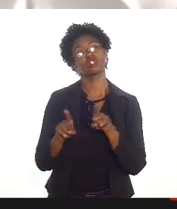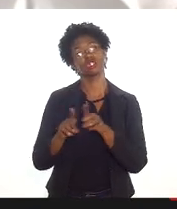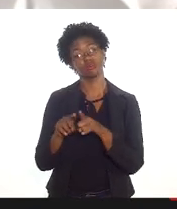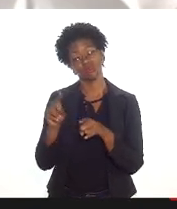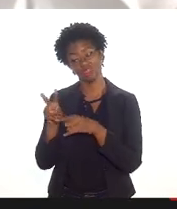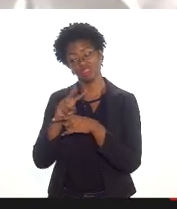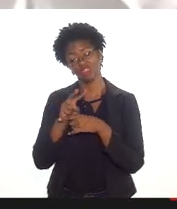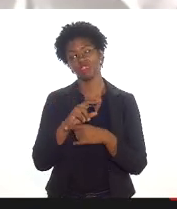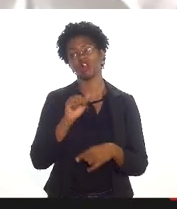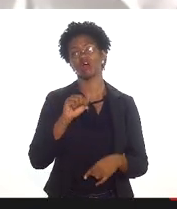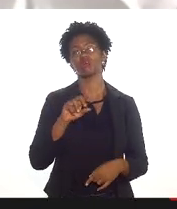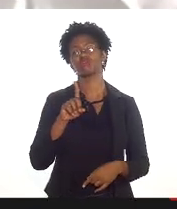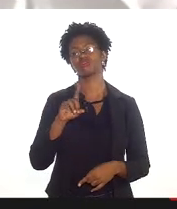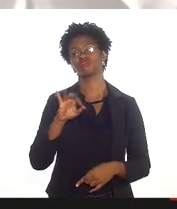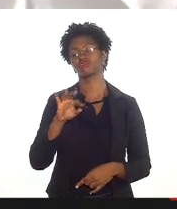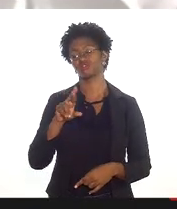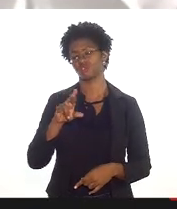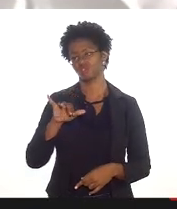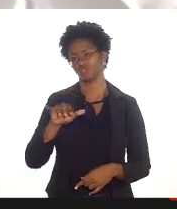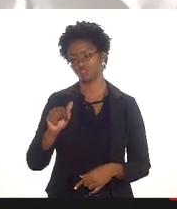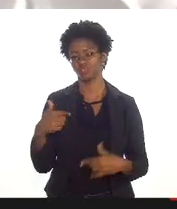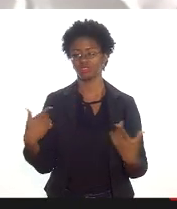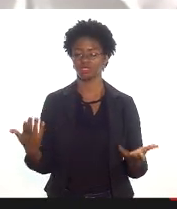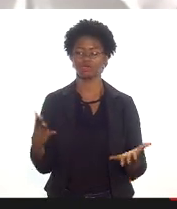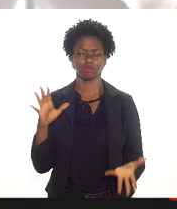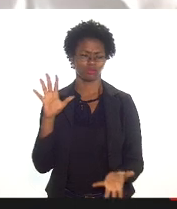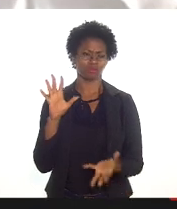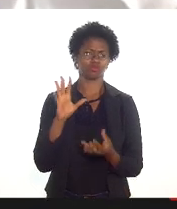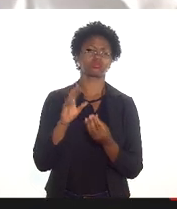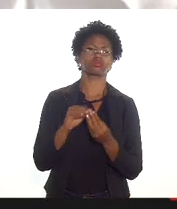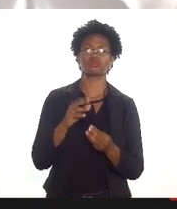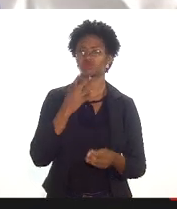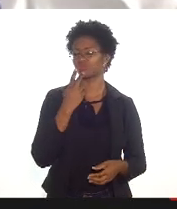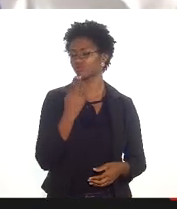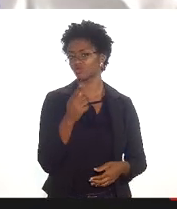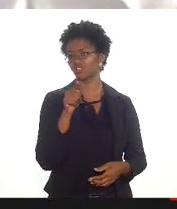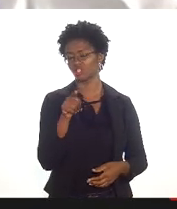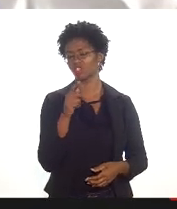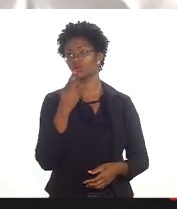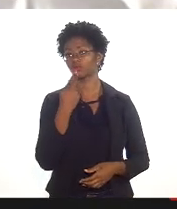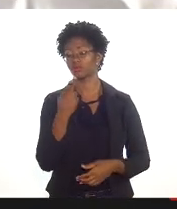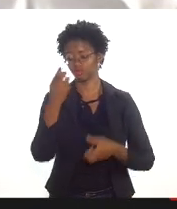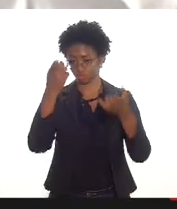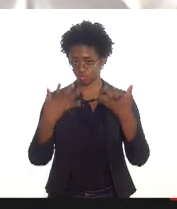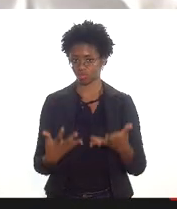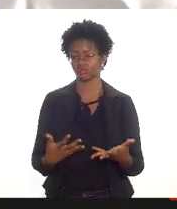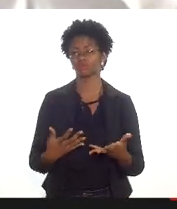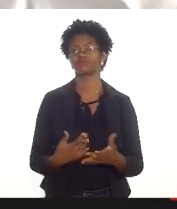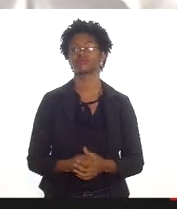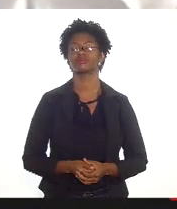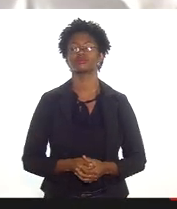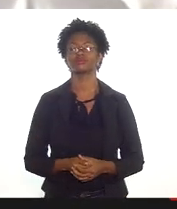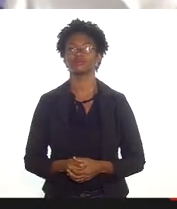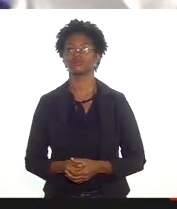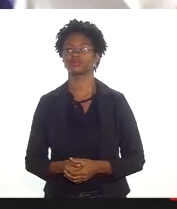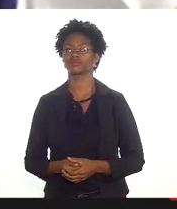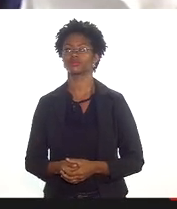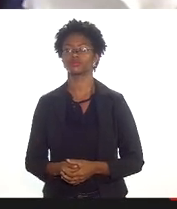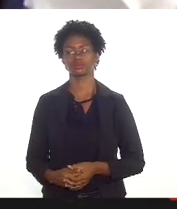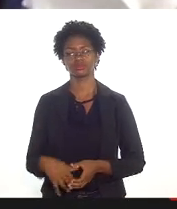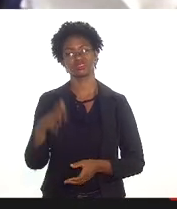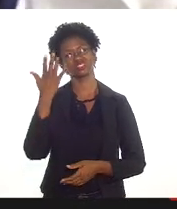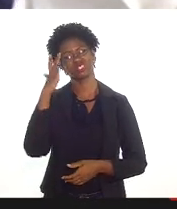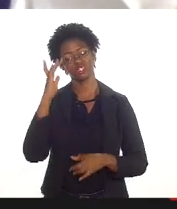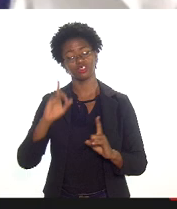acompanhamento em tempo real. Então, faço essa brevíssima consideração para dizer o seguinte, deputado Luiz Paulo, acho que o